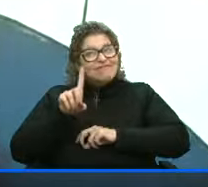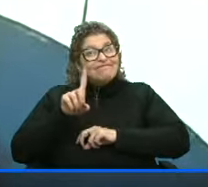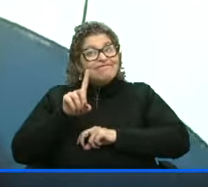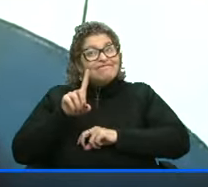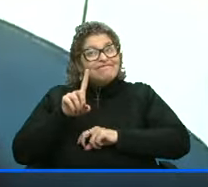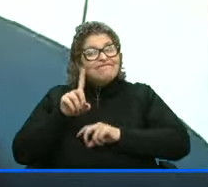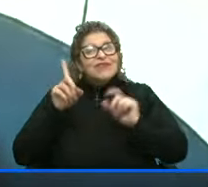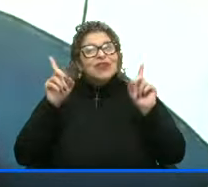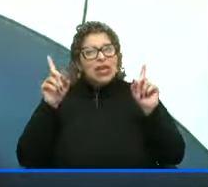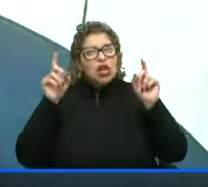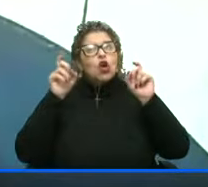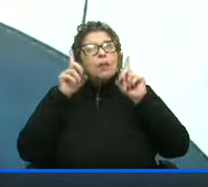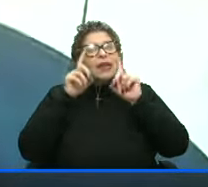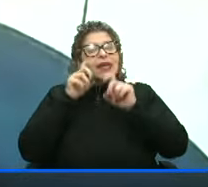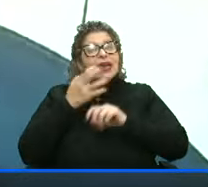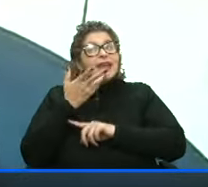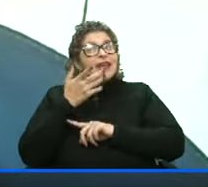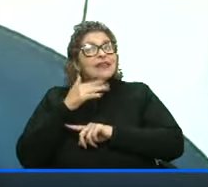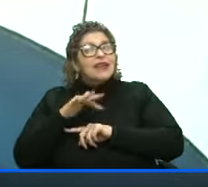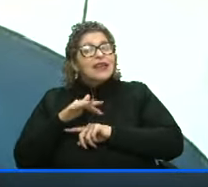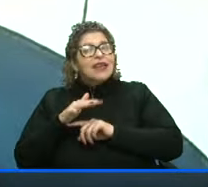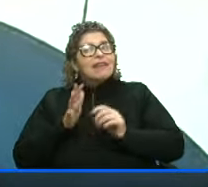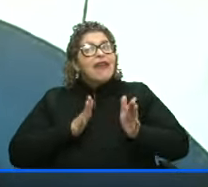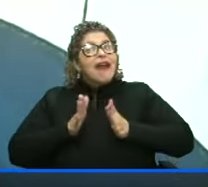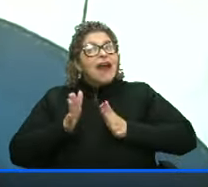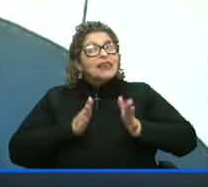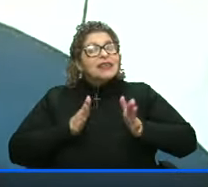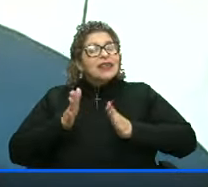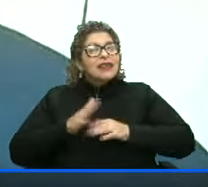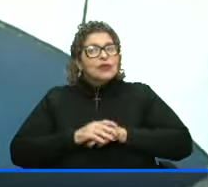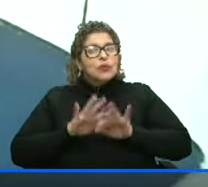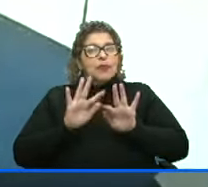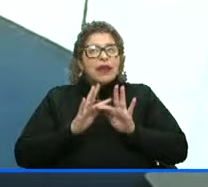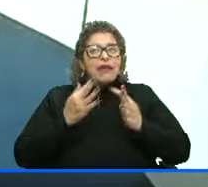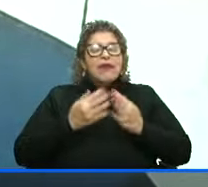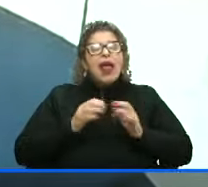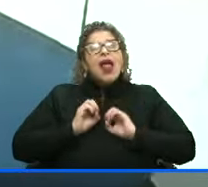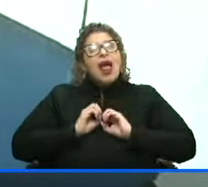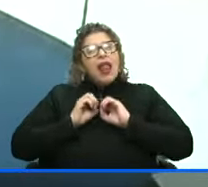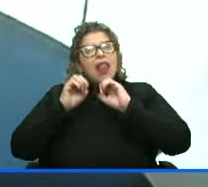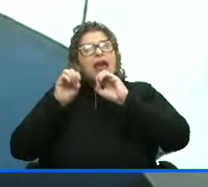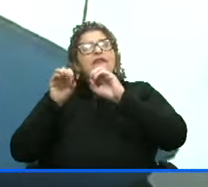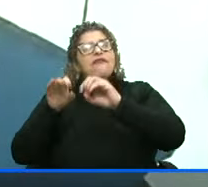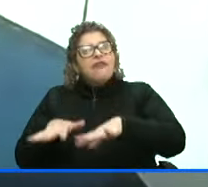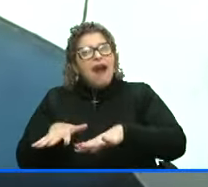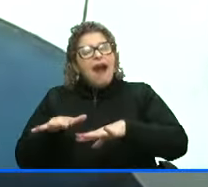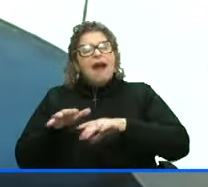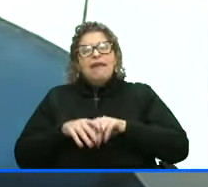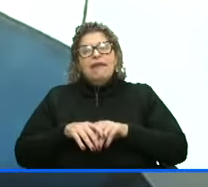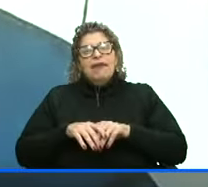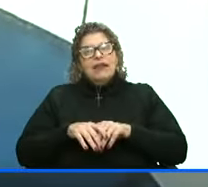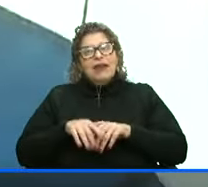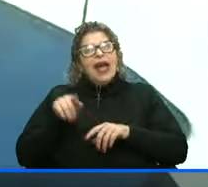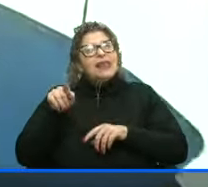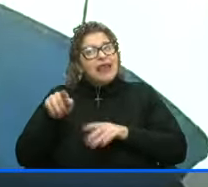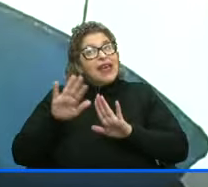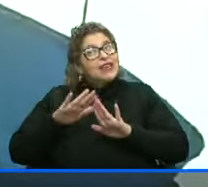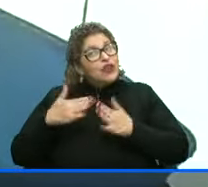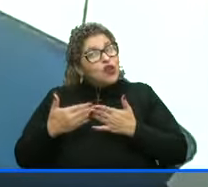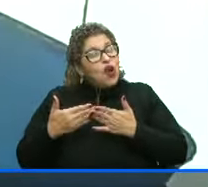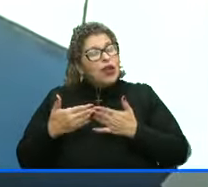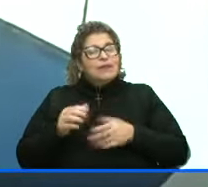fica complicado para essa criança ter acesso, para essa família levar essa criança até lá. Nós